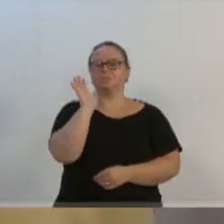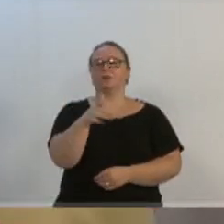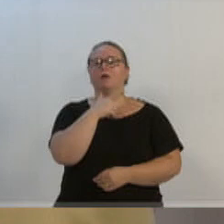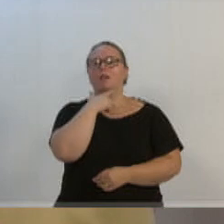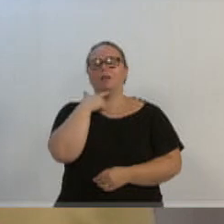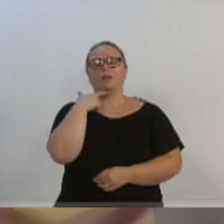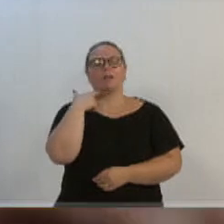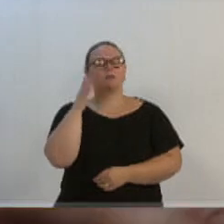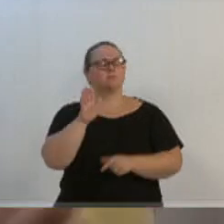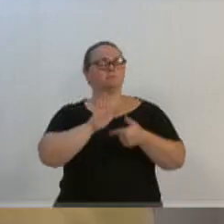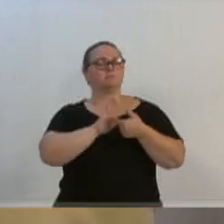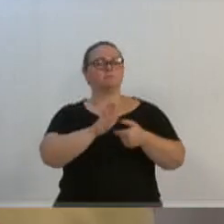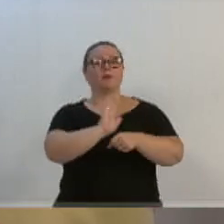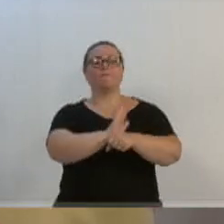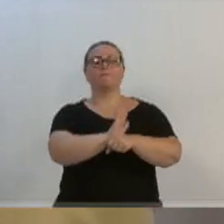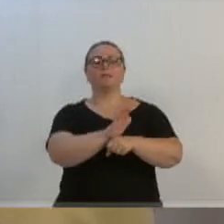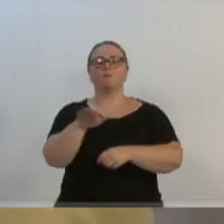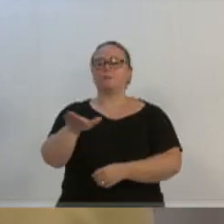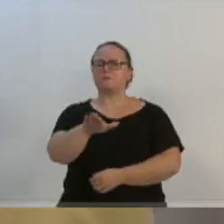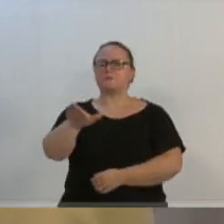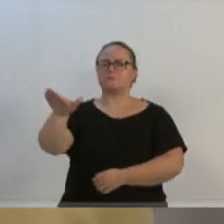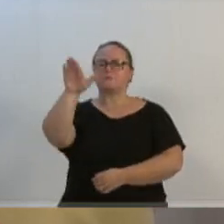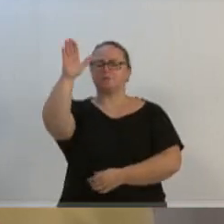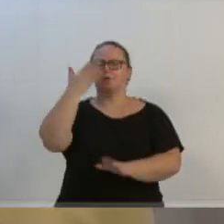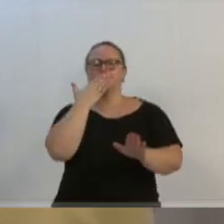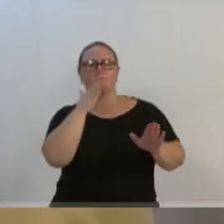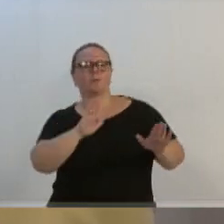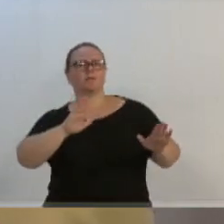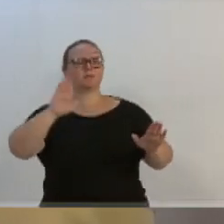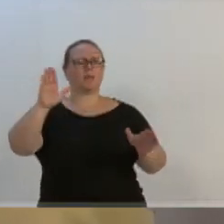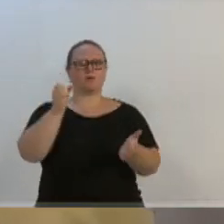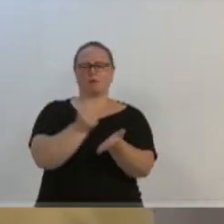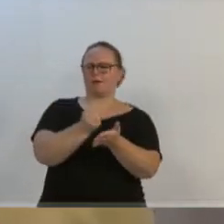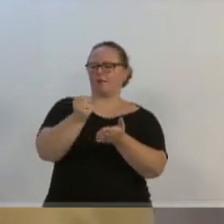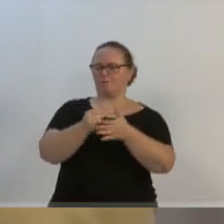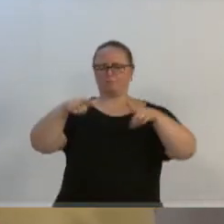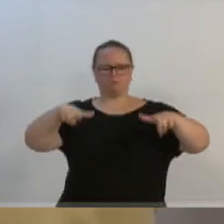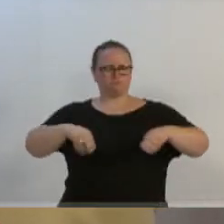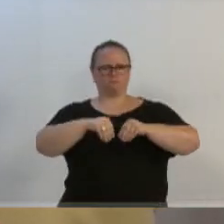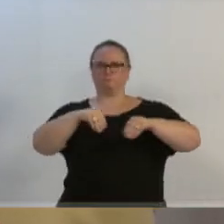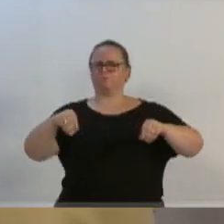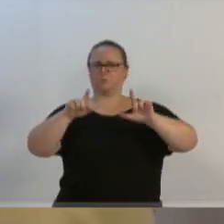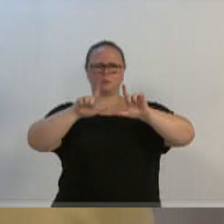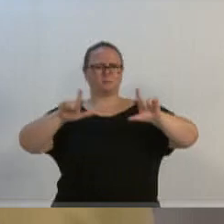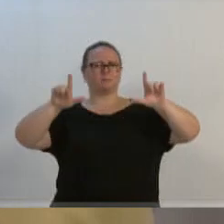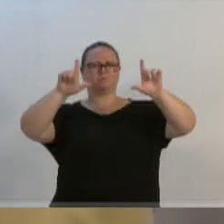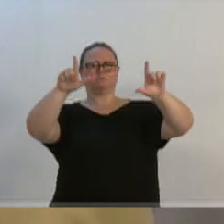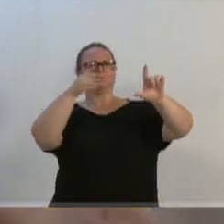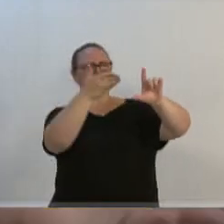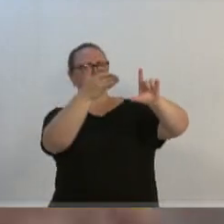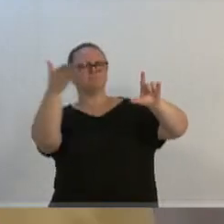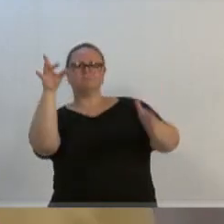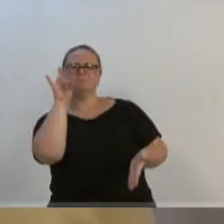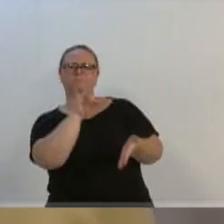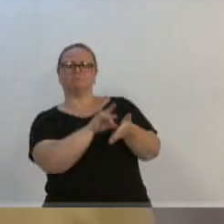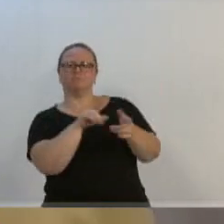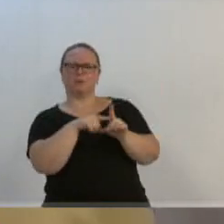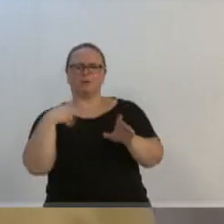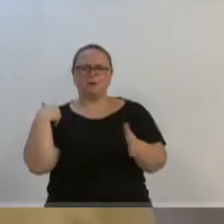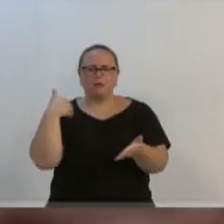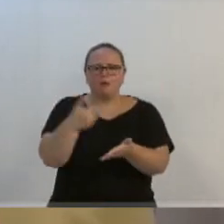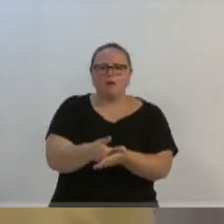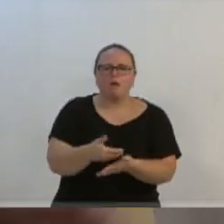da Figueira, líder do governo. Coisa mais linda. Tiveram lá prometendo que o regularizar, né, a rua, mostrar a rua de placa amarela, não sei o quê. Até agora nunca mais voltaram